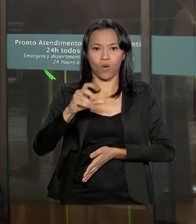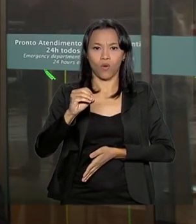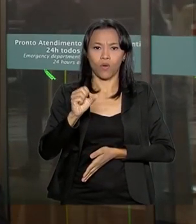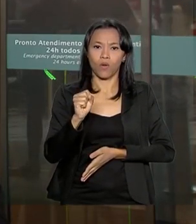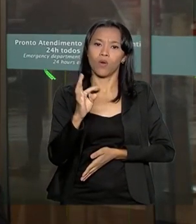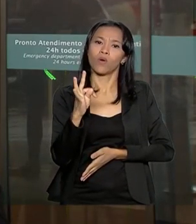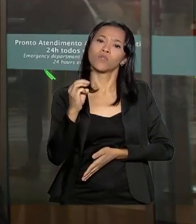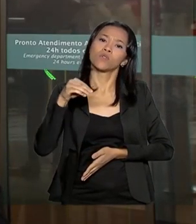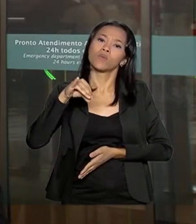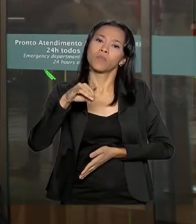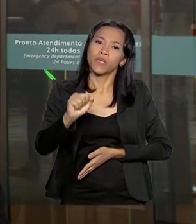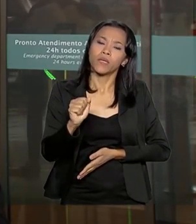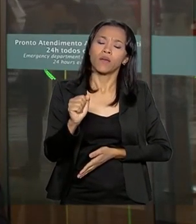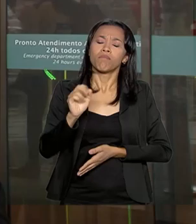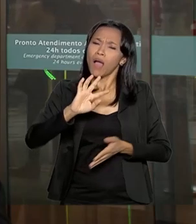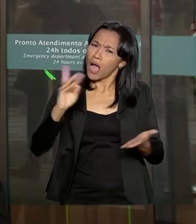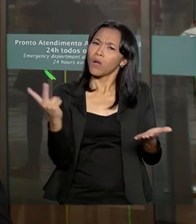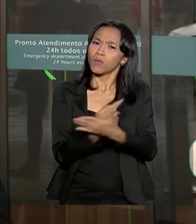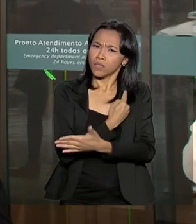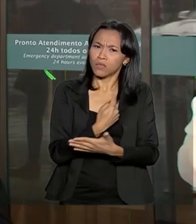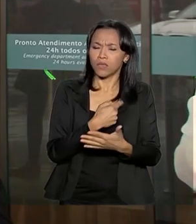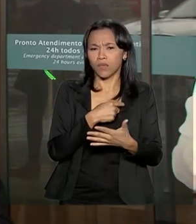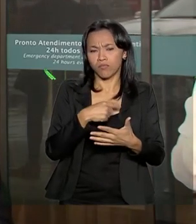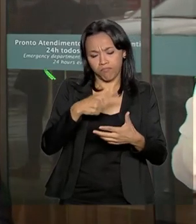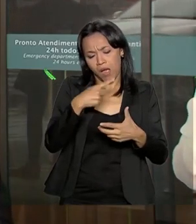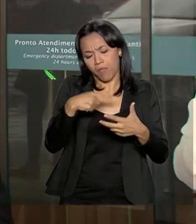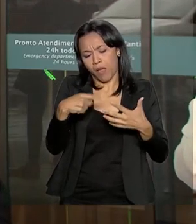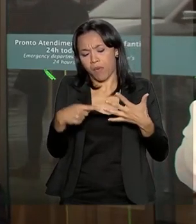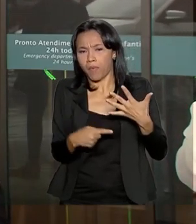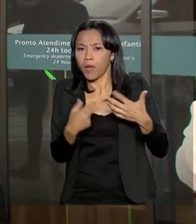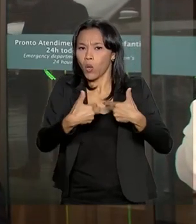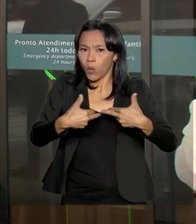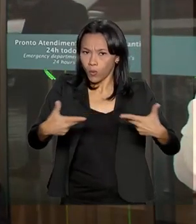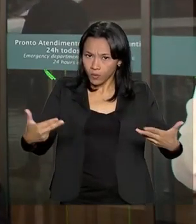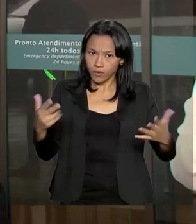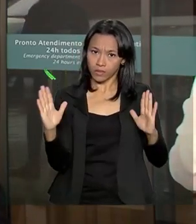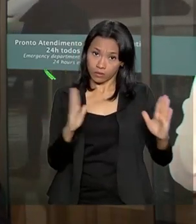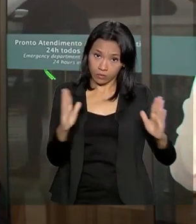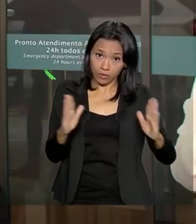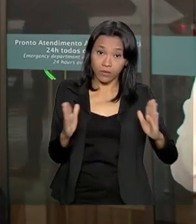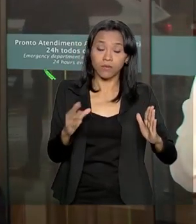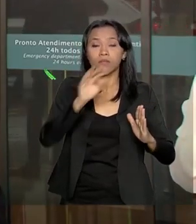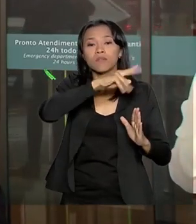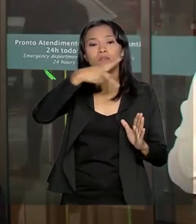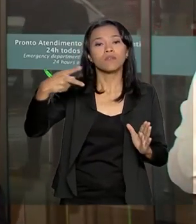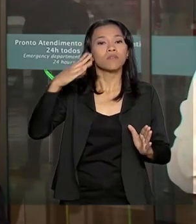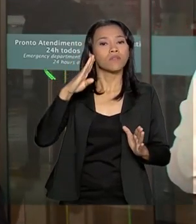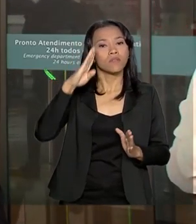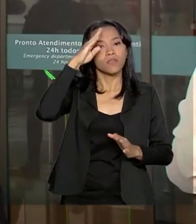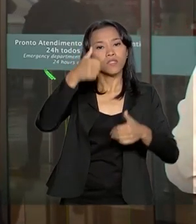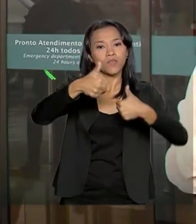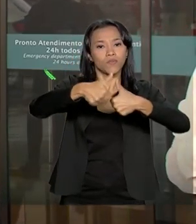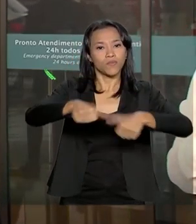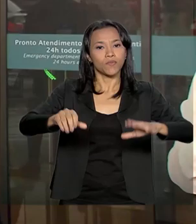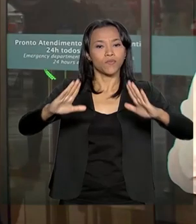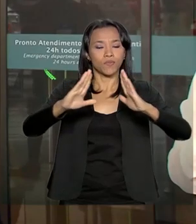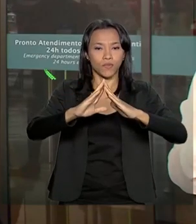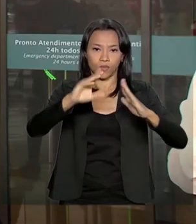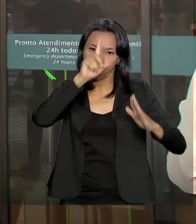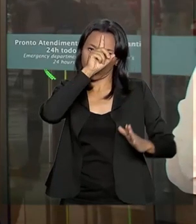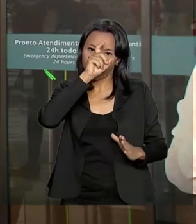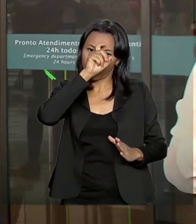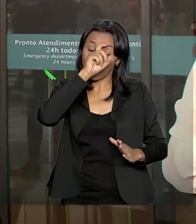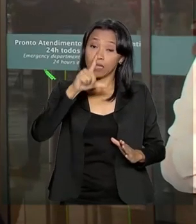intercorrências aconteceram durante o período em que o presidente da República permaneceu internado aqui no Hospital Albert Einstein. Ele teve dois